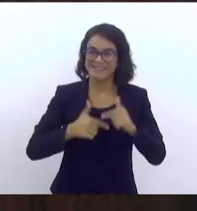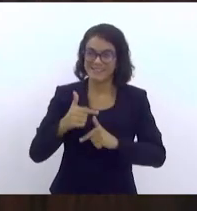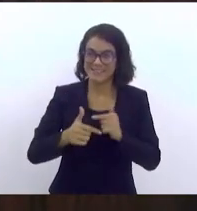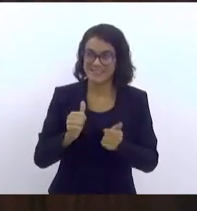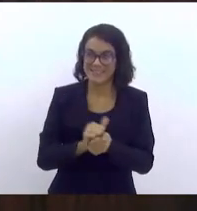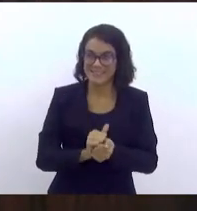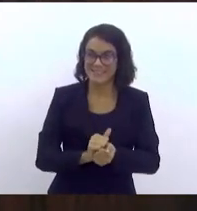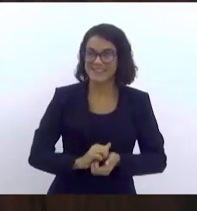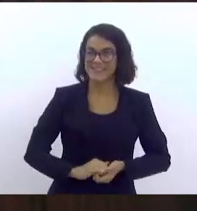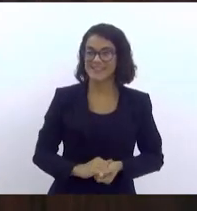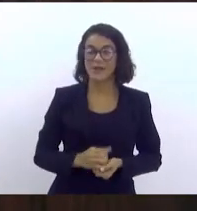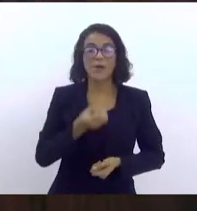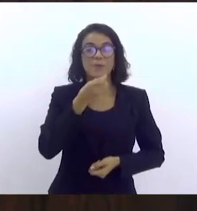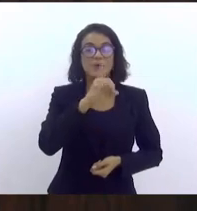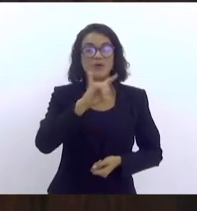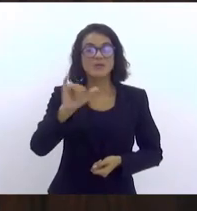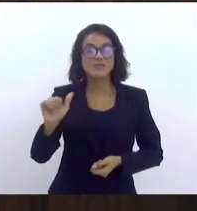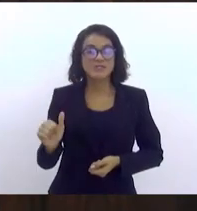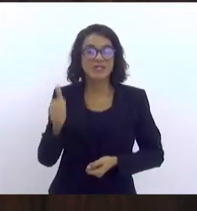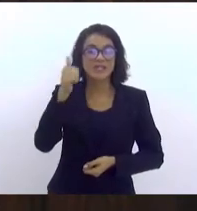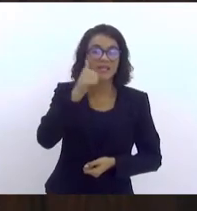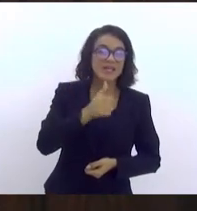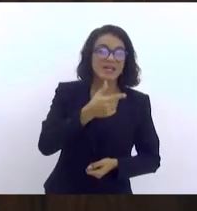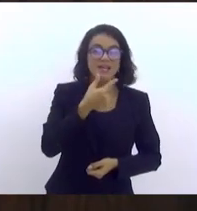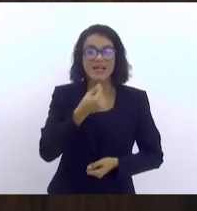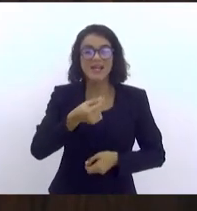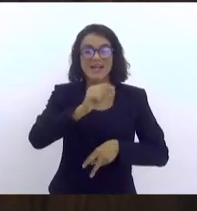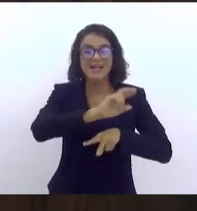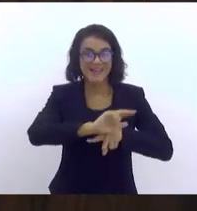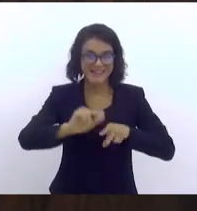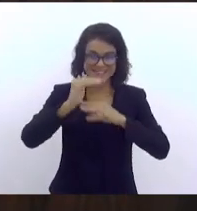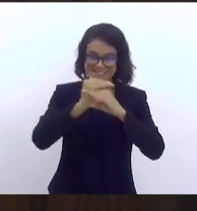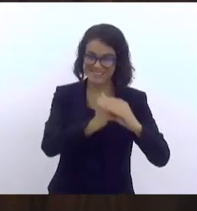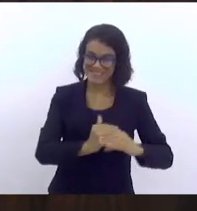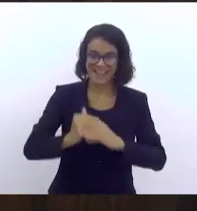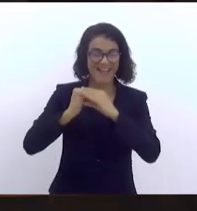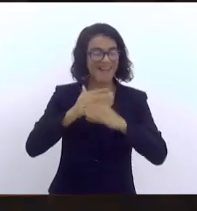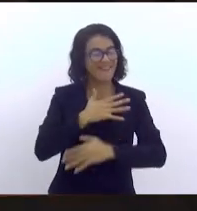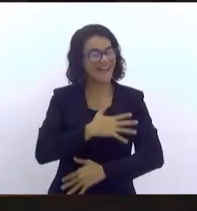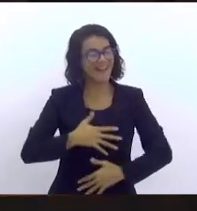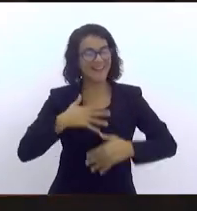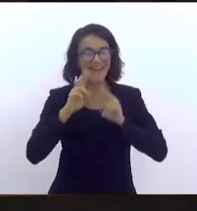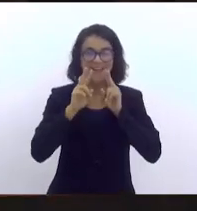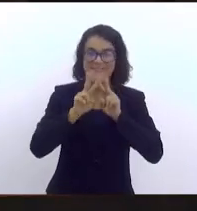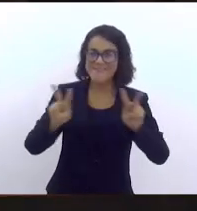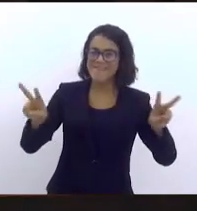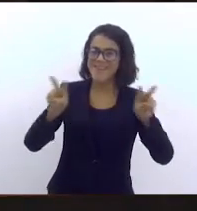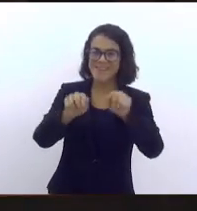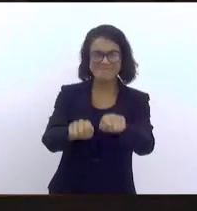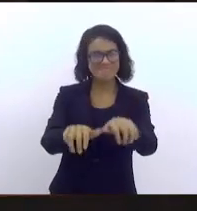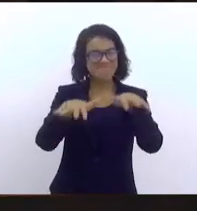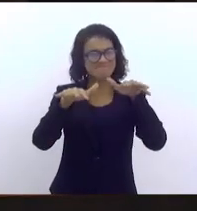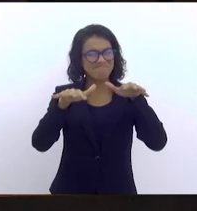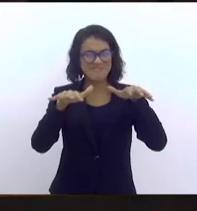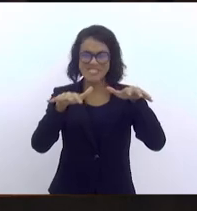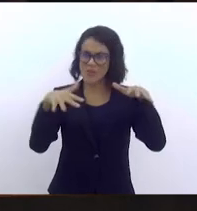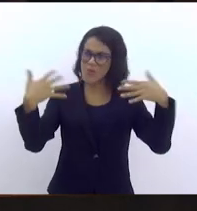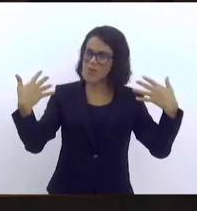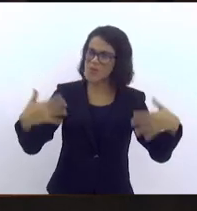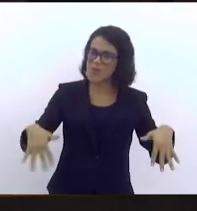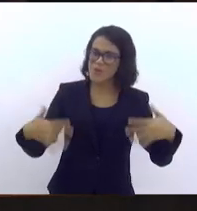Antônio Bom dia a todas todos e todos é muita alegria mesmo ver esse plenário cheio né